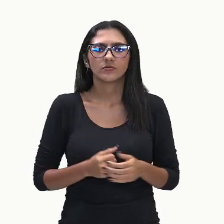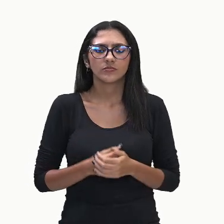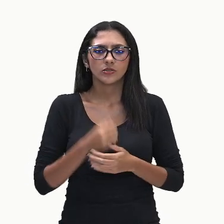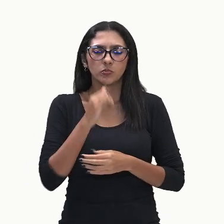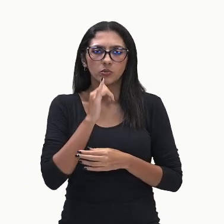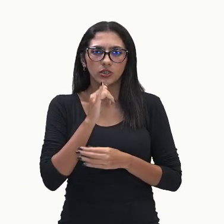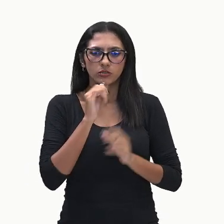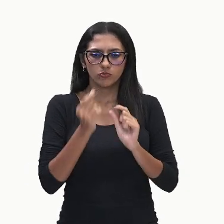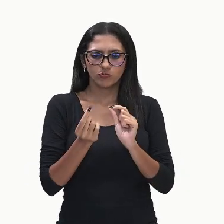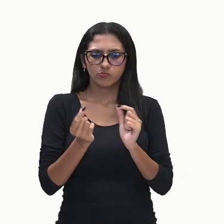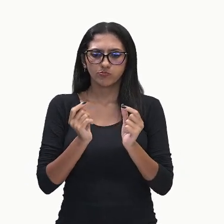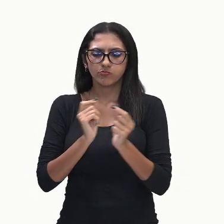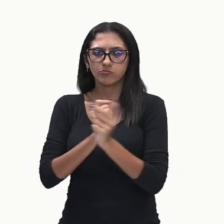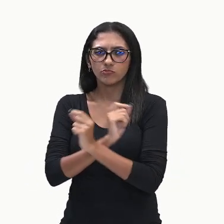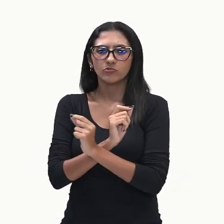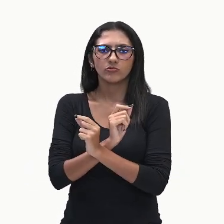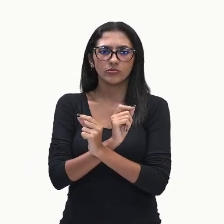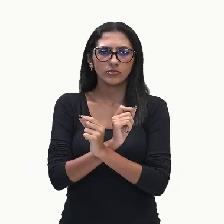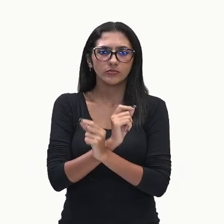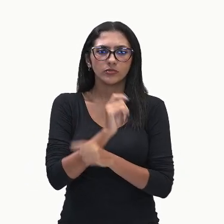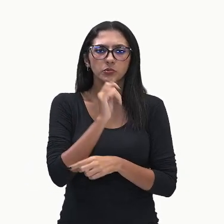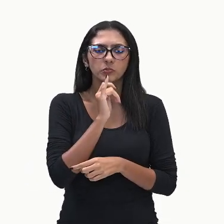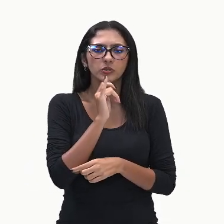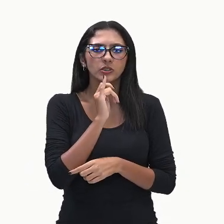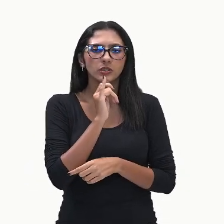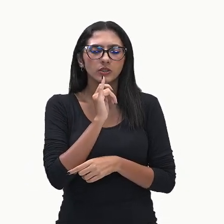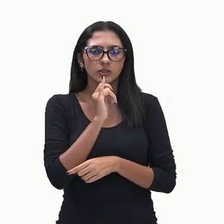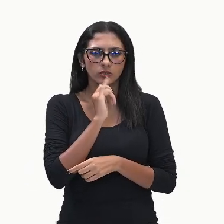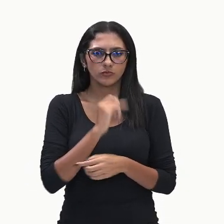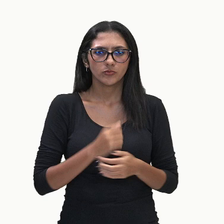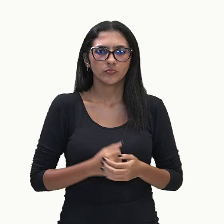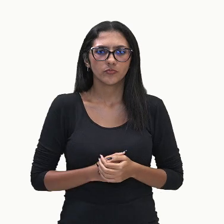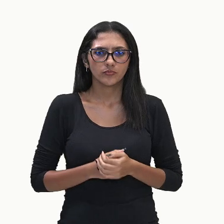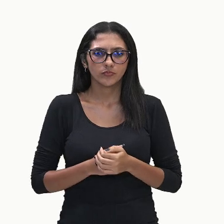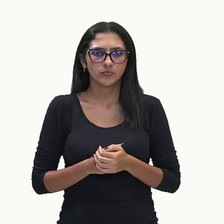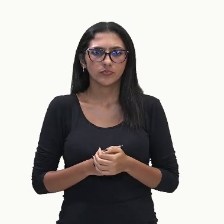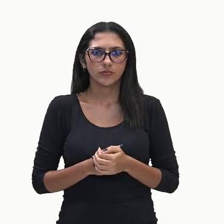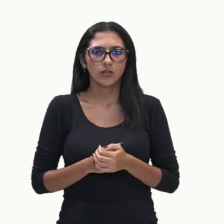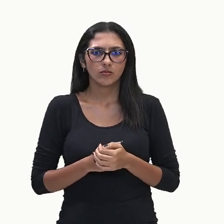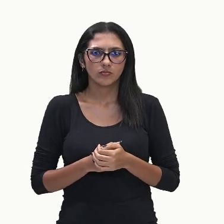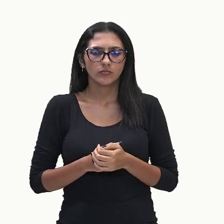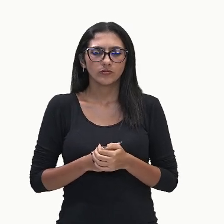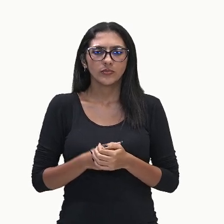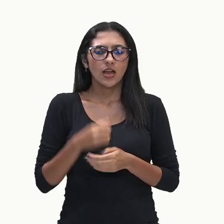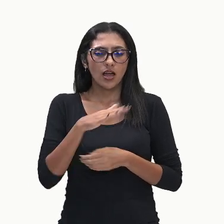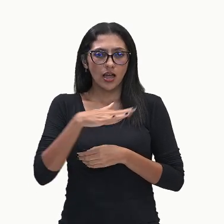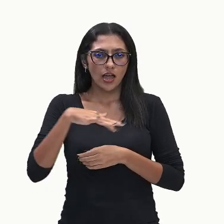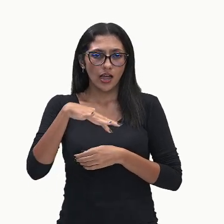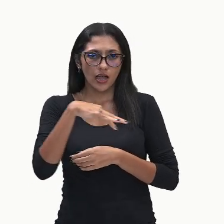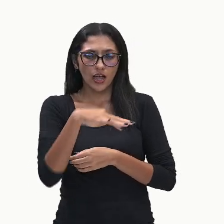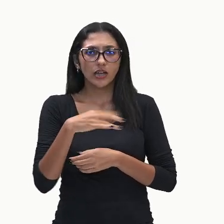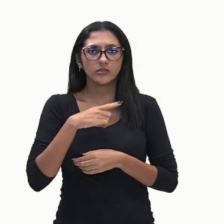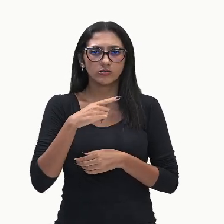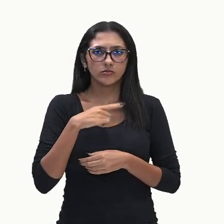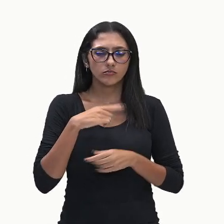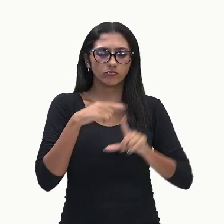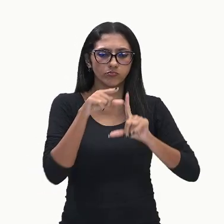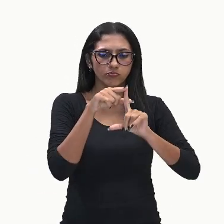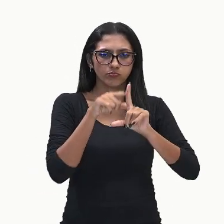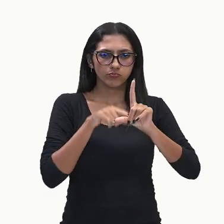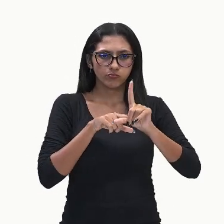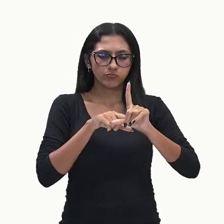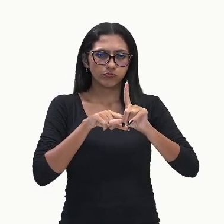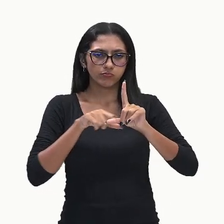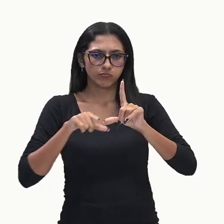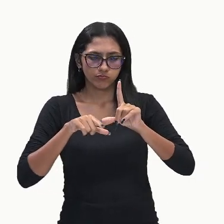na base esse ponto P. Fixando esse ponto P, eu vou pegar esse ponto C